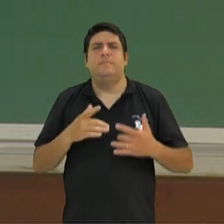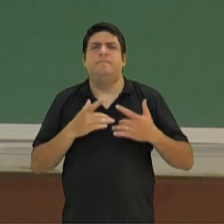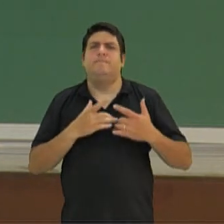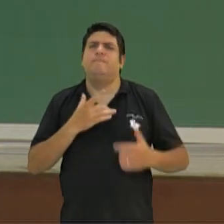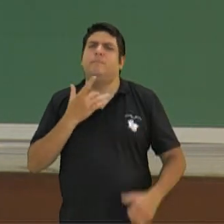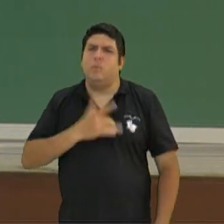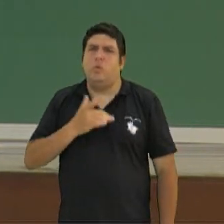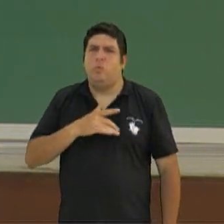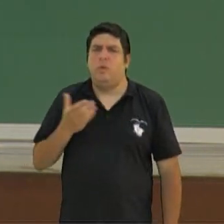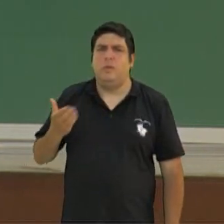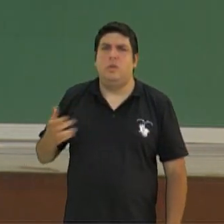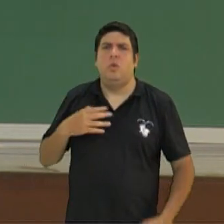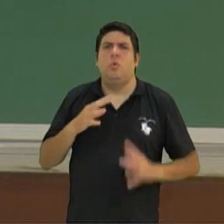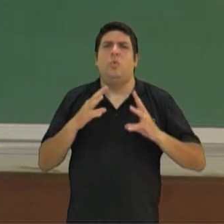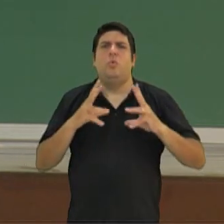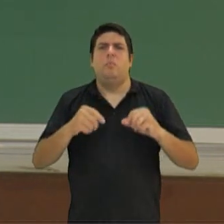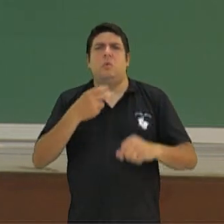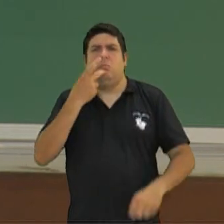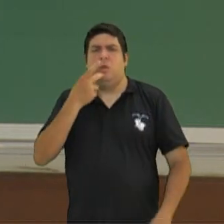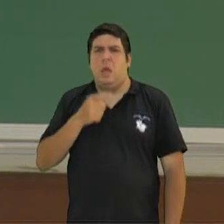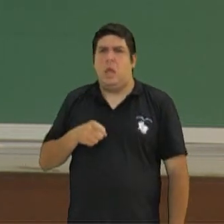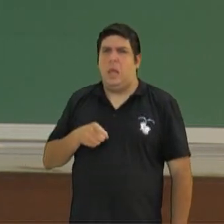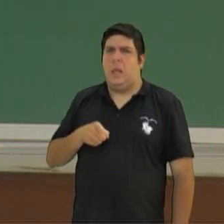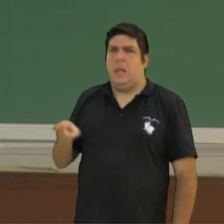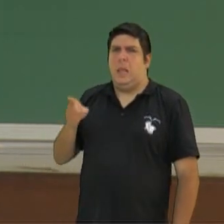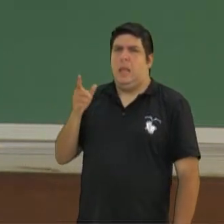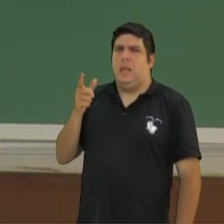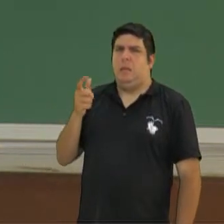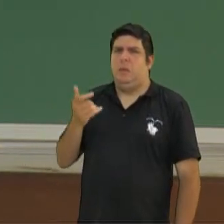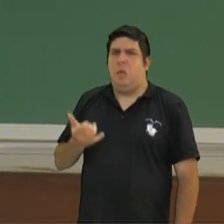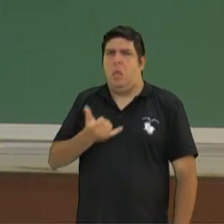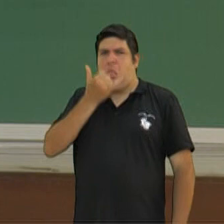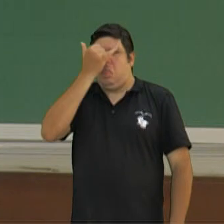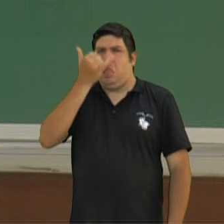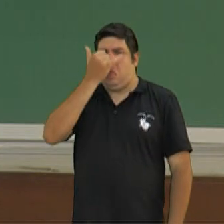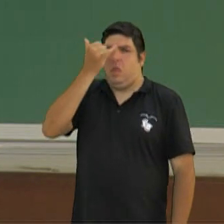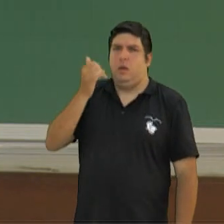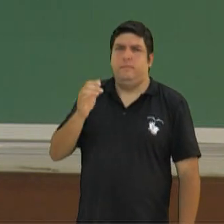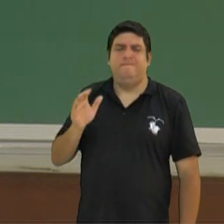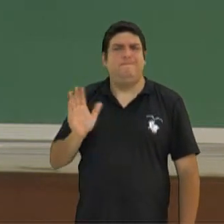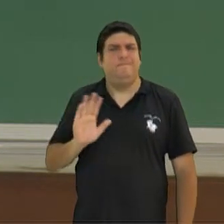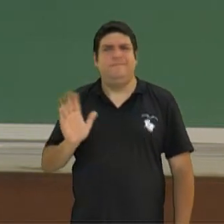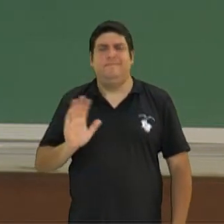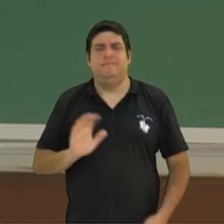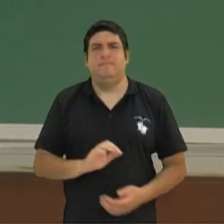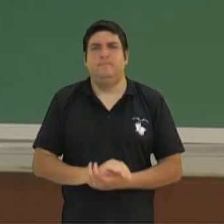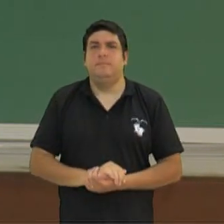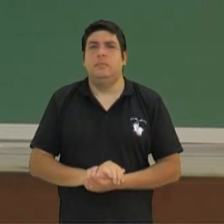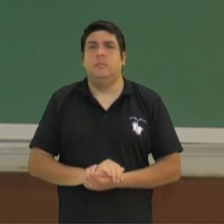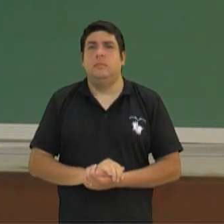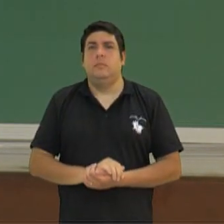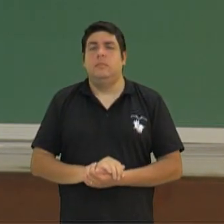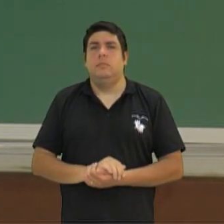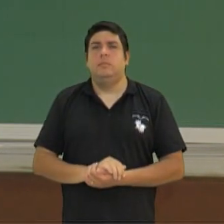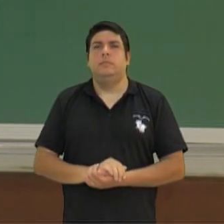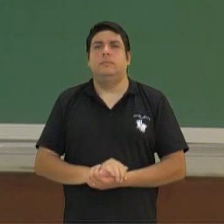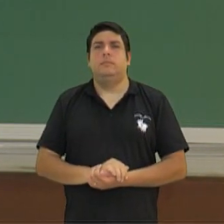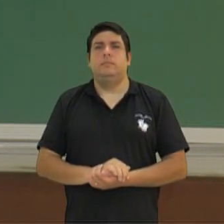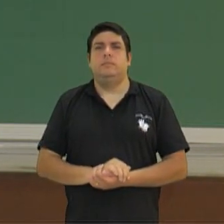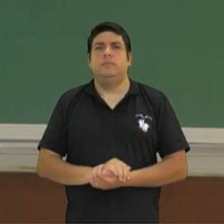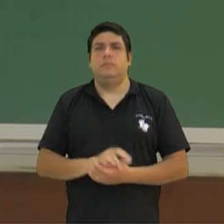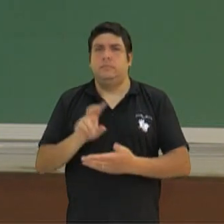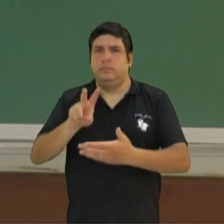ele justamente porque dizem que significa. Mas vamos quebrar isso agora, olha só. The poor cat got bad fame in